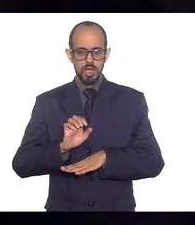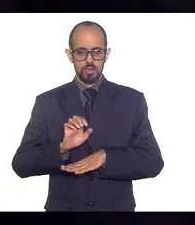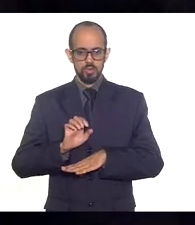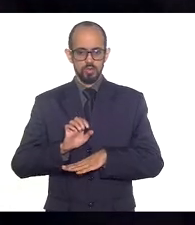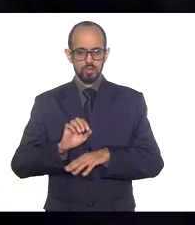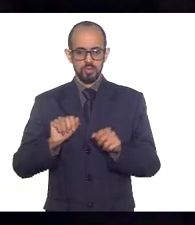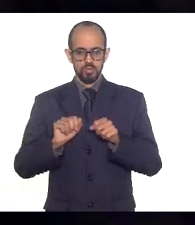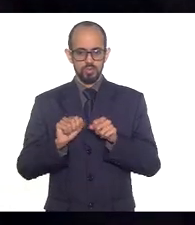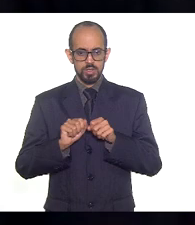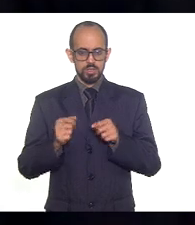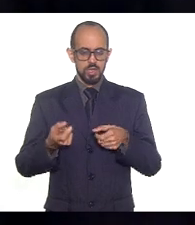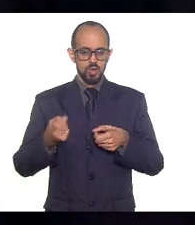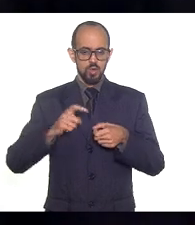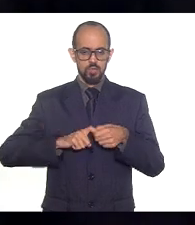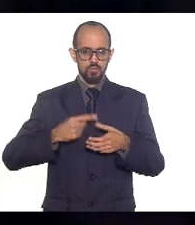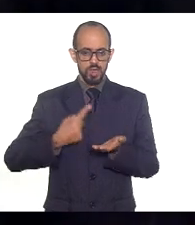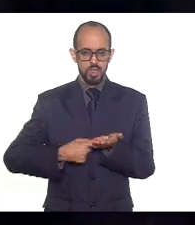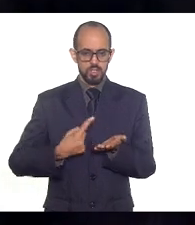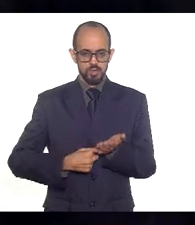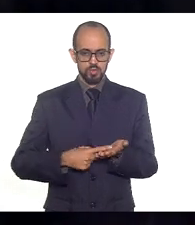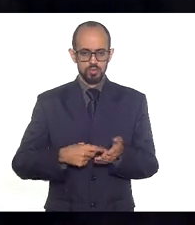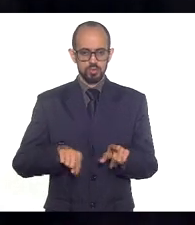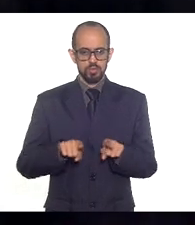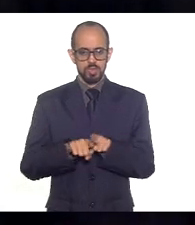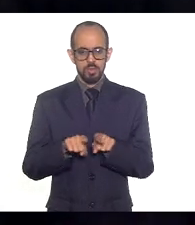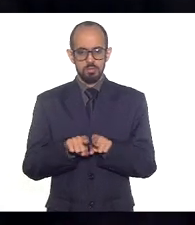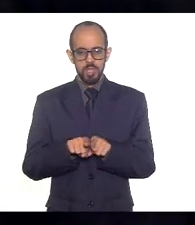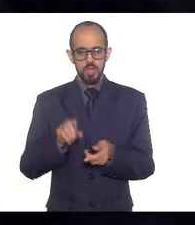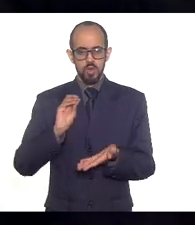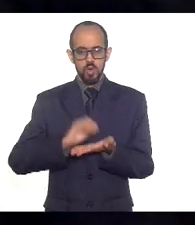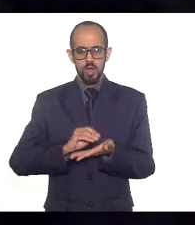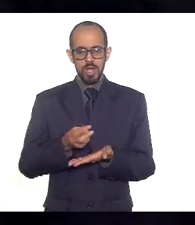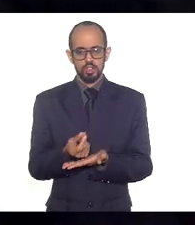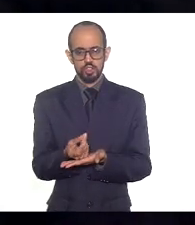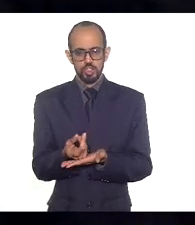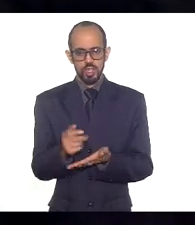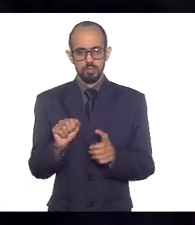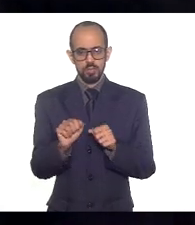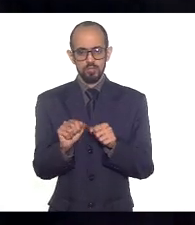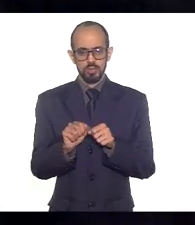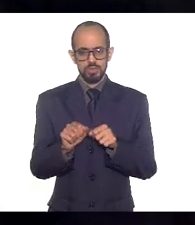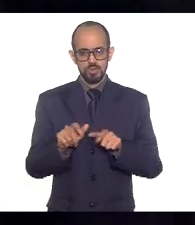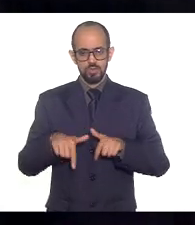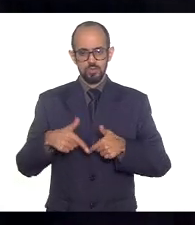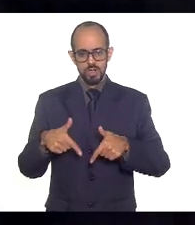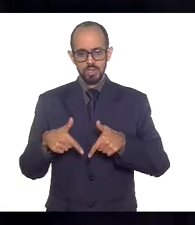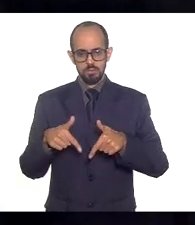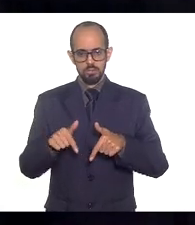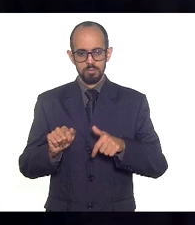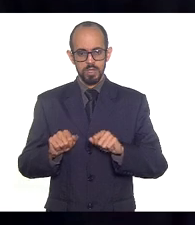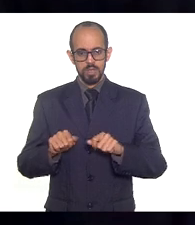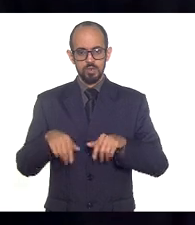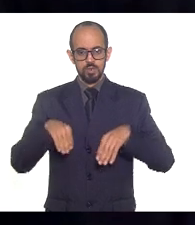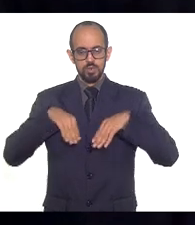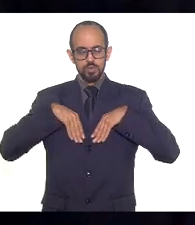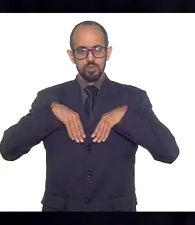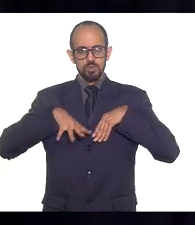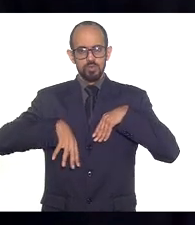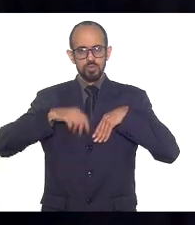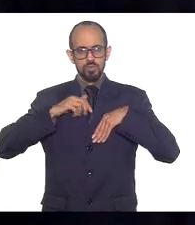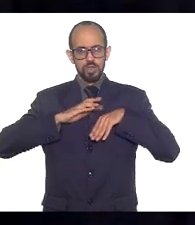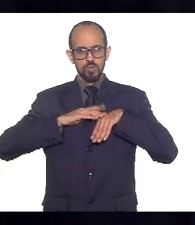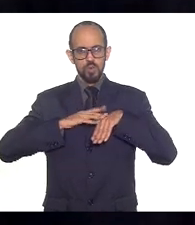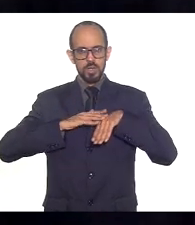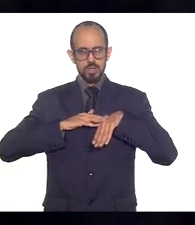os convênios colocar dinheiro na conta para poder fazer o enfrentamento da tuberculose em todo